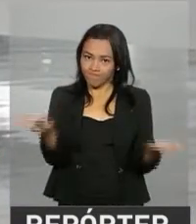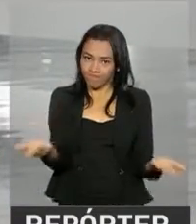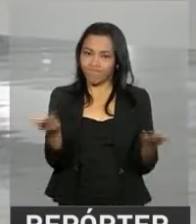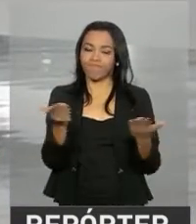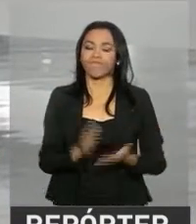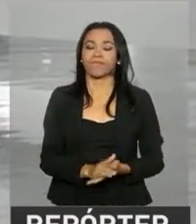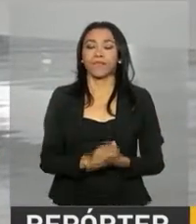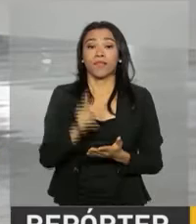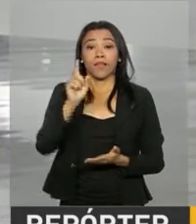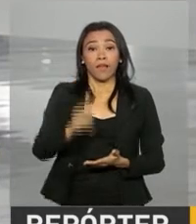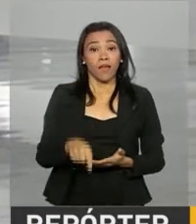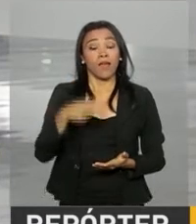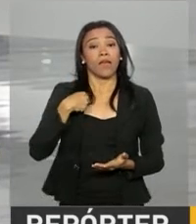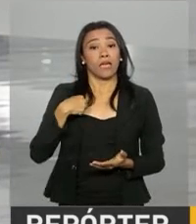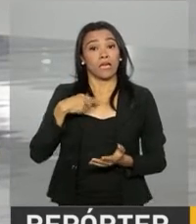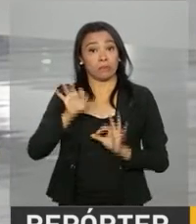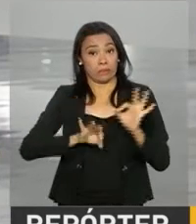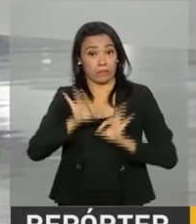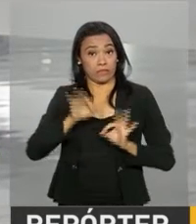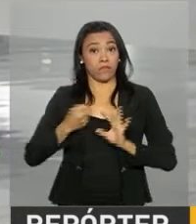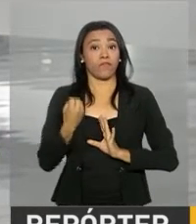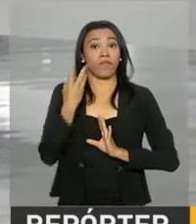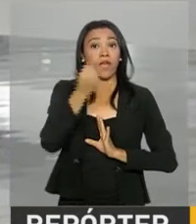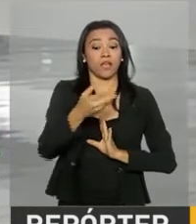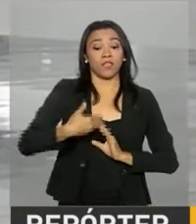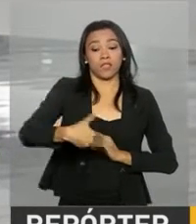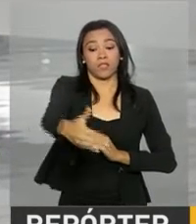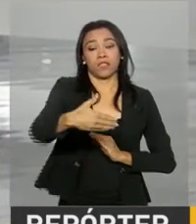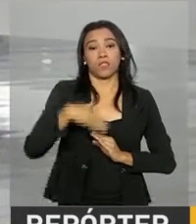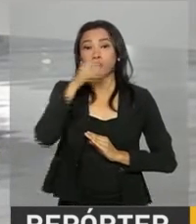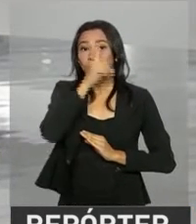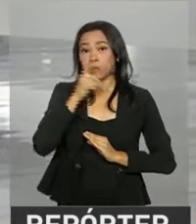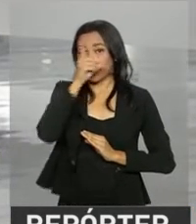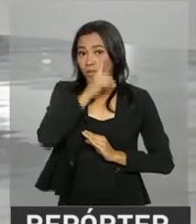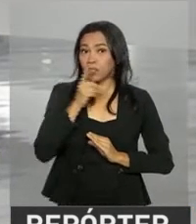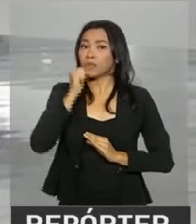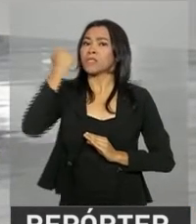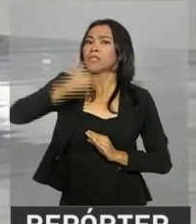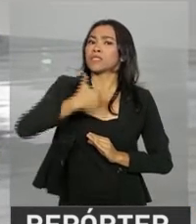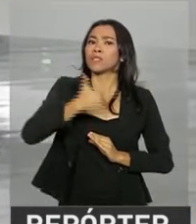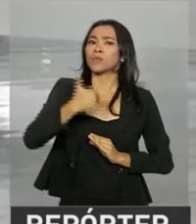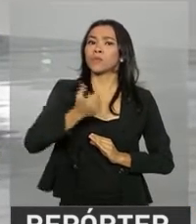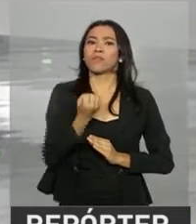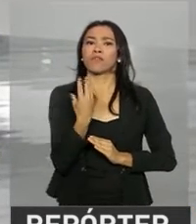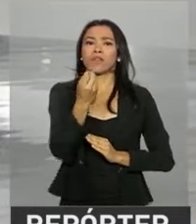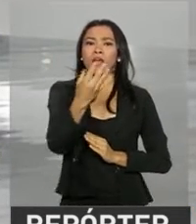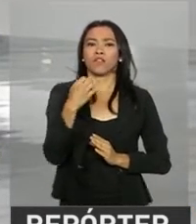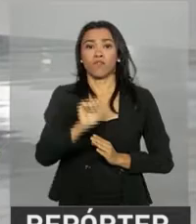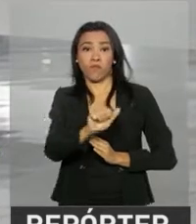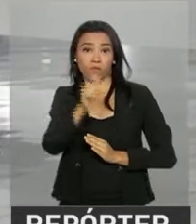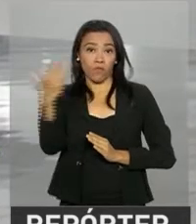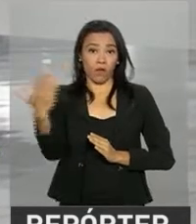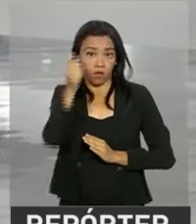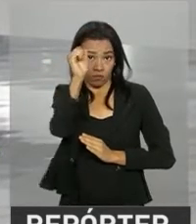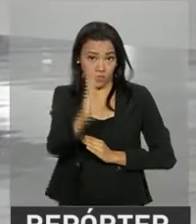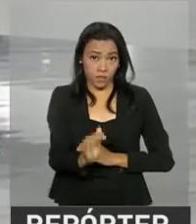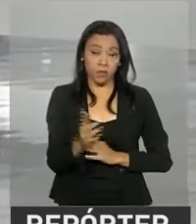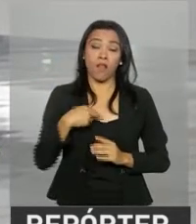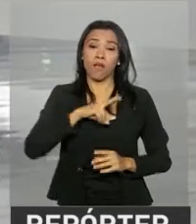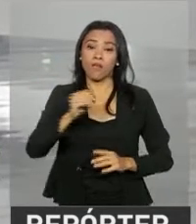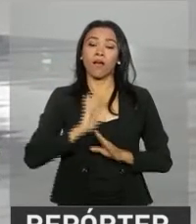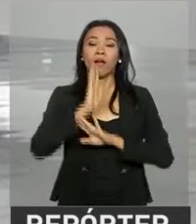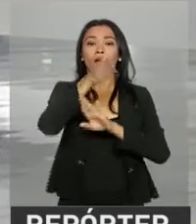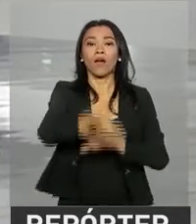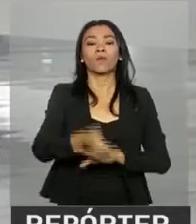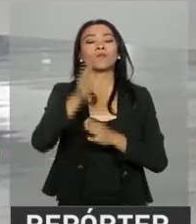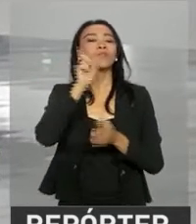a todos a previsão é que o presidente Michel Temer embarque no próximo domingo para A Viagem Internacional JM vai a Nova